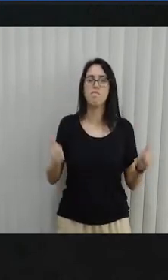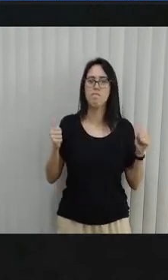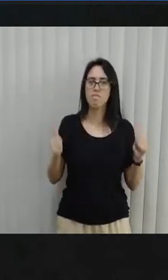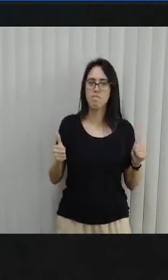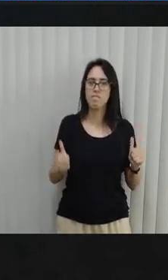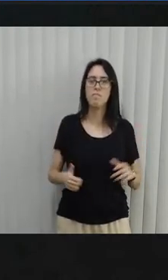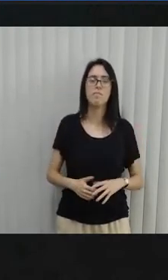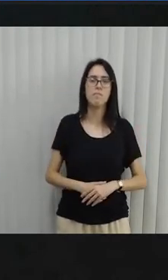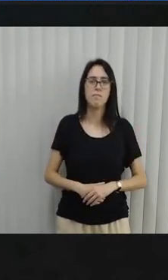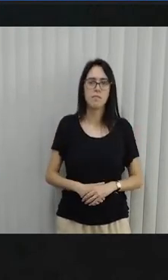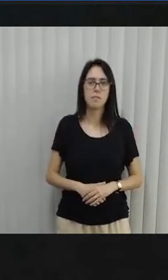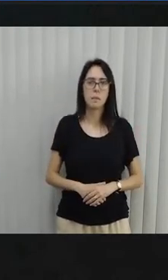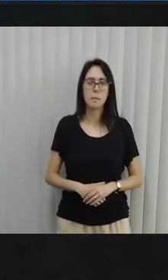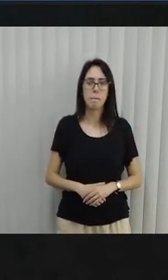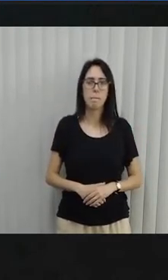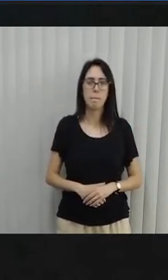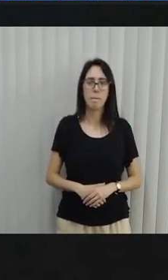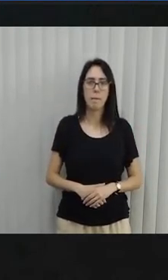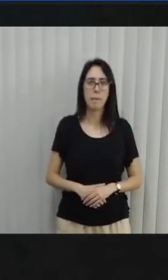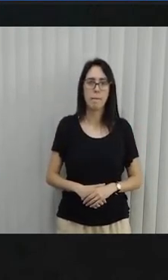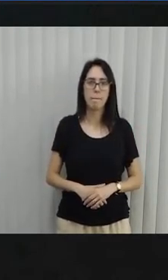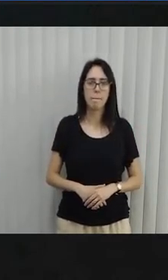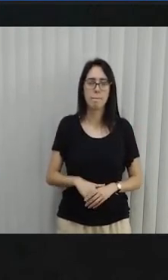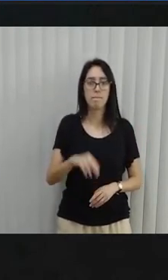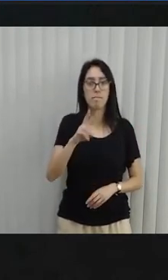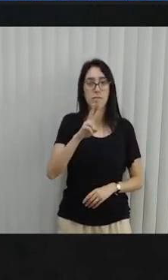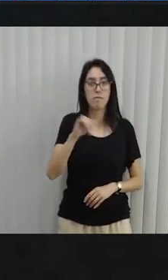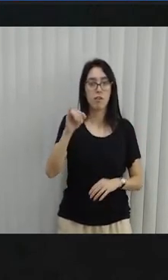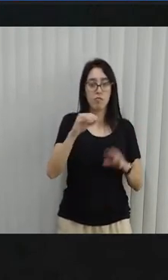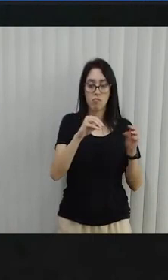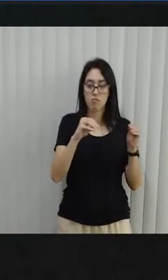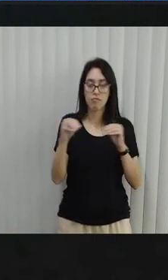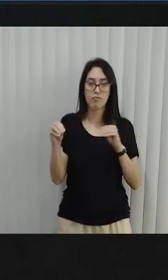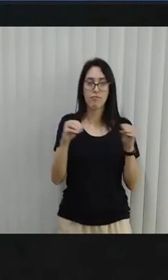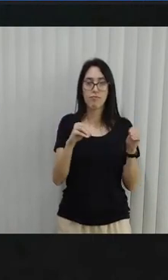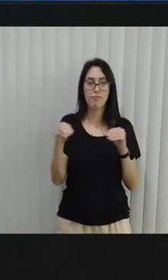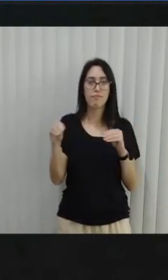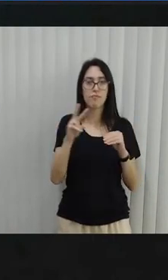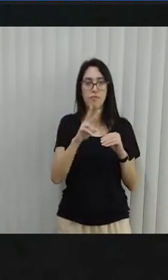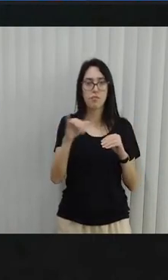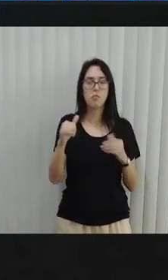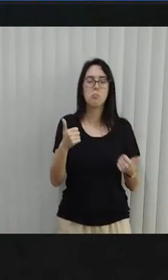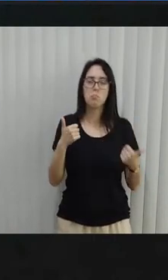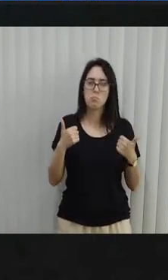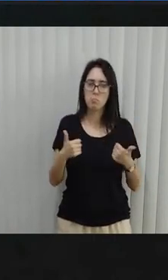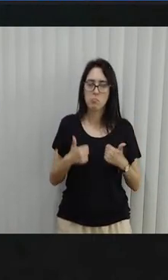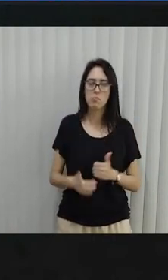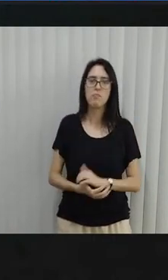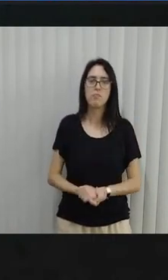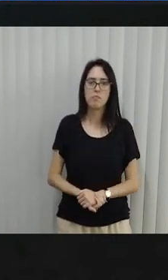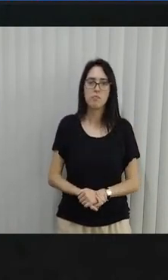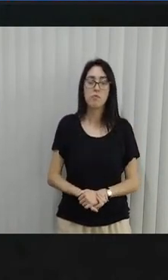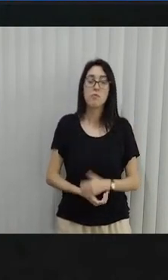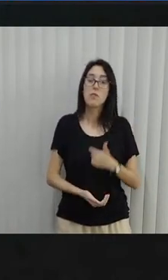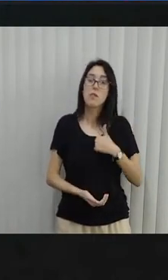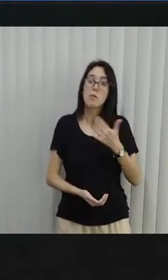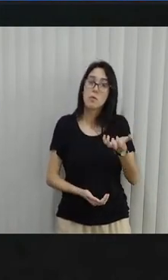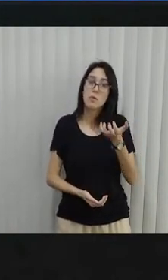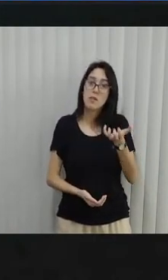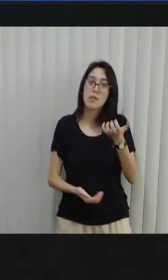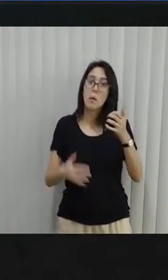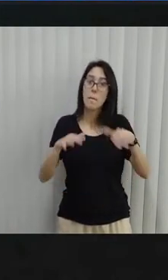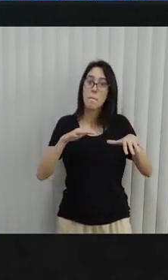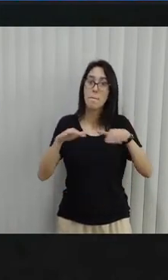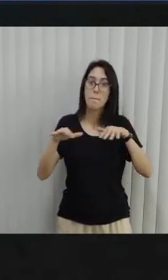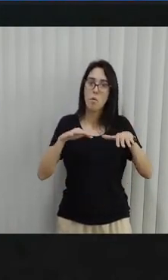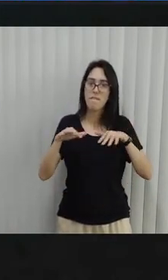aparência, embaixo mostra. Ele vai para essa posição, aí a gente mostra ele. Opa, aí beleza, apareceu lá um pouquinho. Quero mover